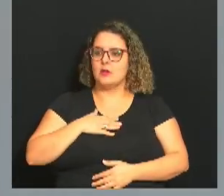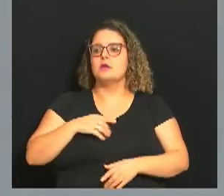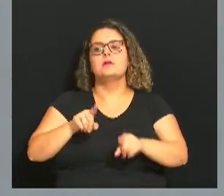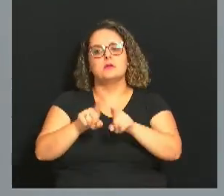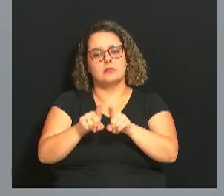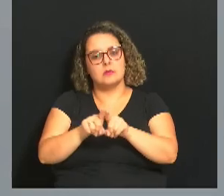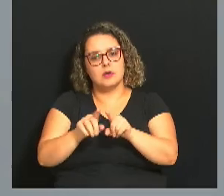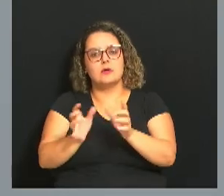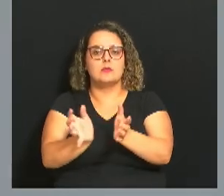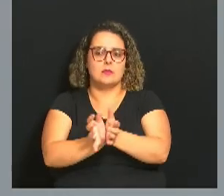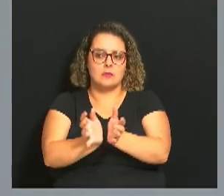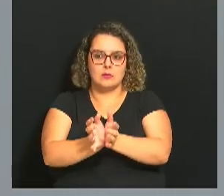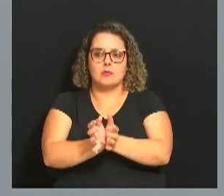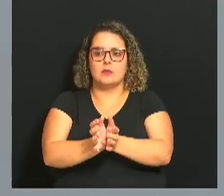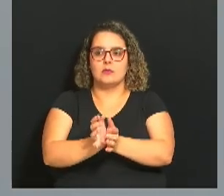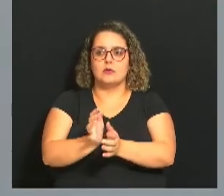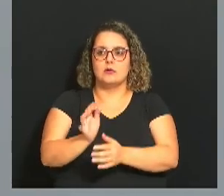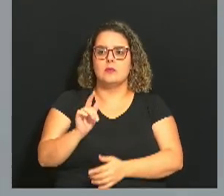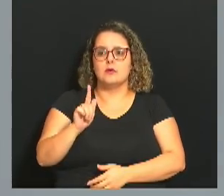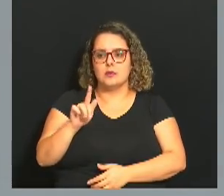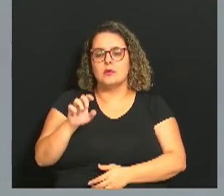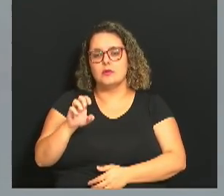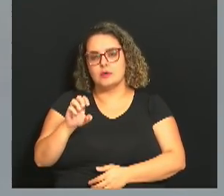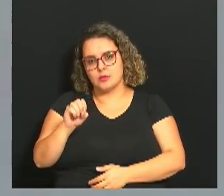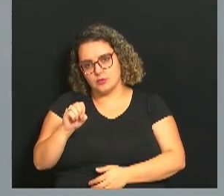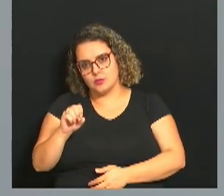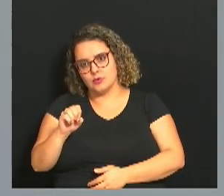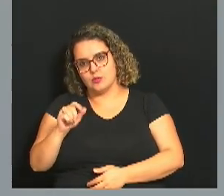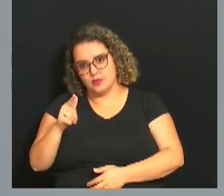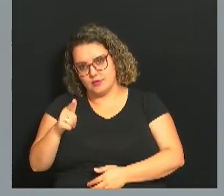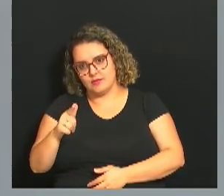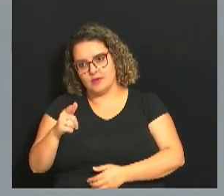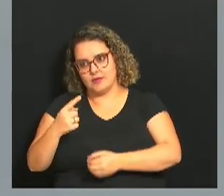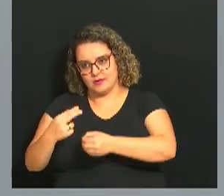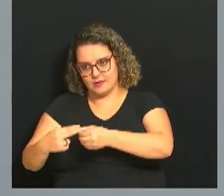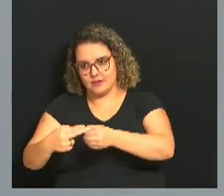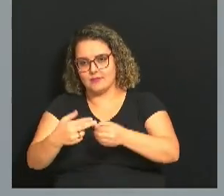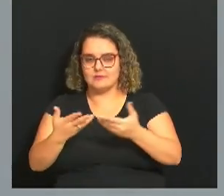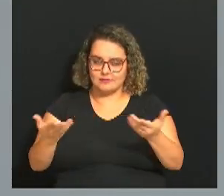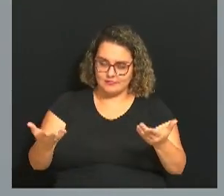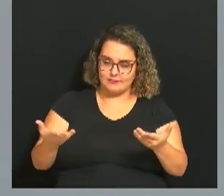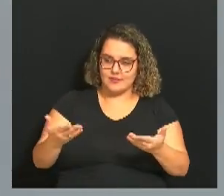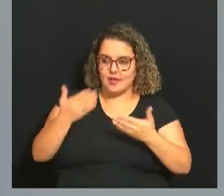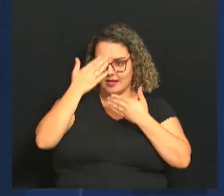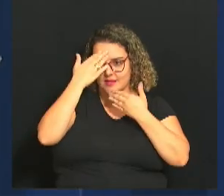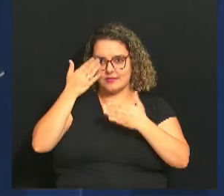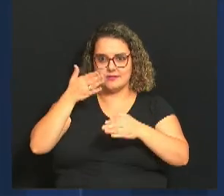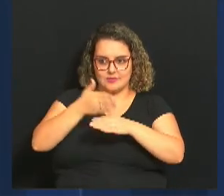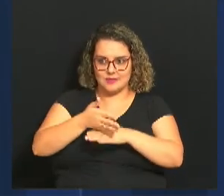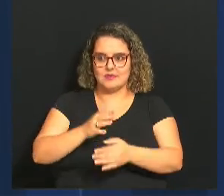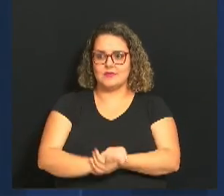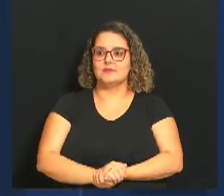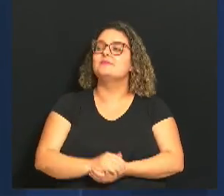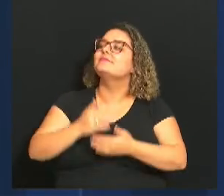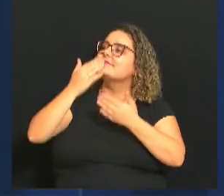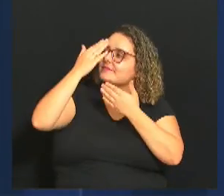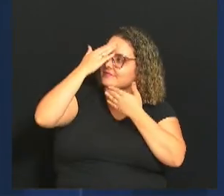de departamento de Geografia lá da Unicamp, fique à vontade. Agradeço a participação.